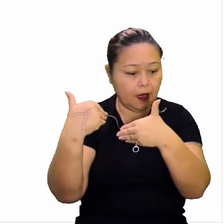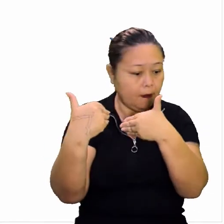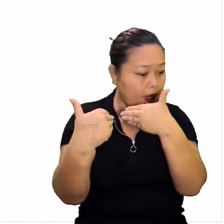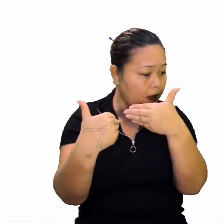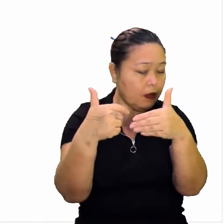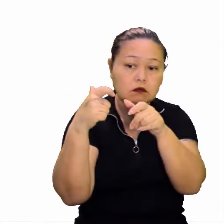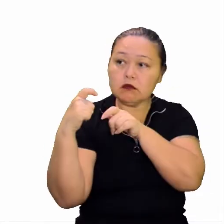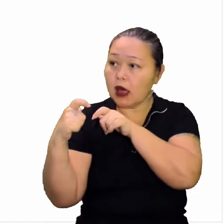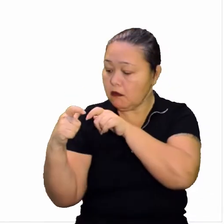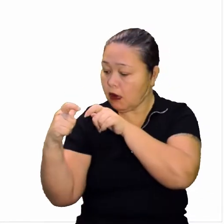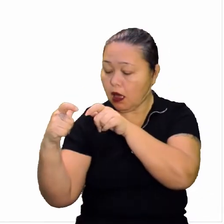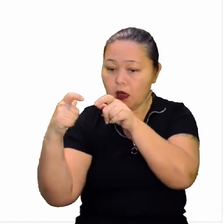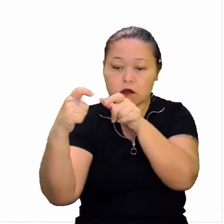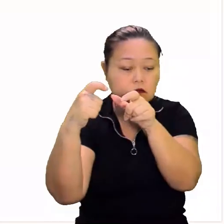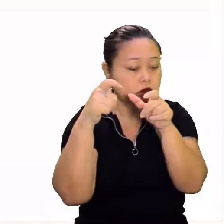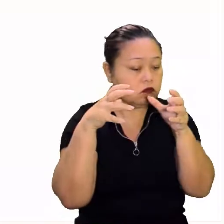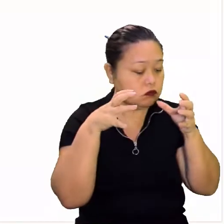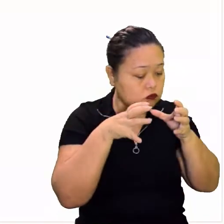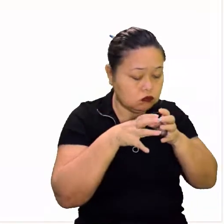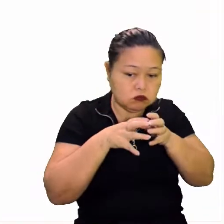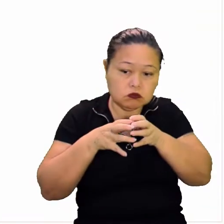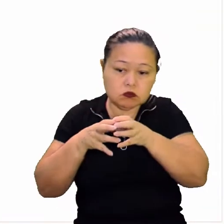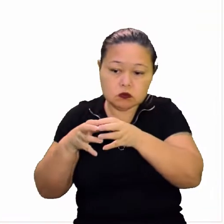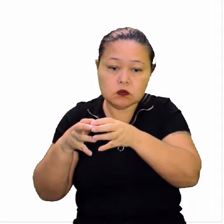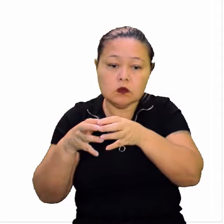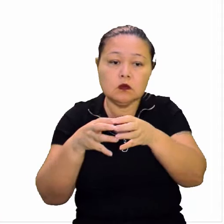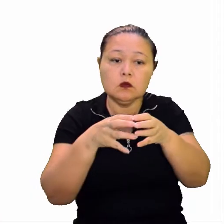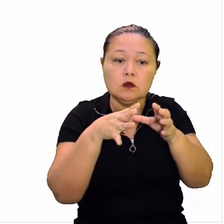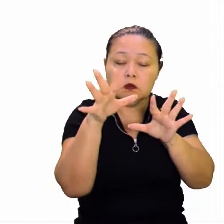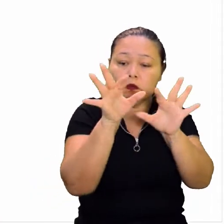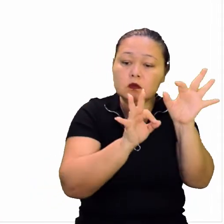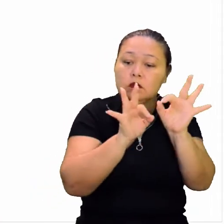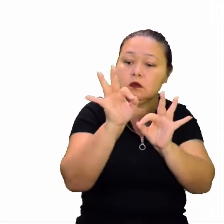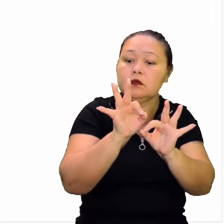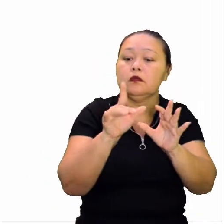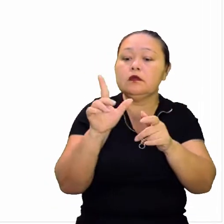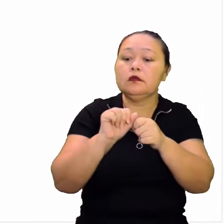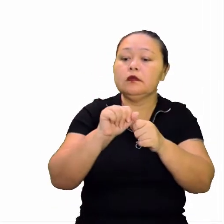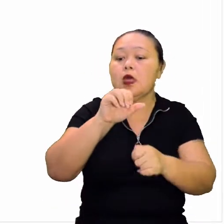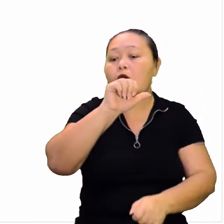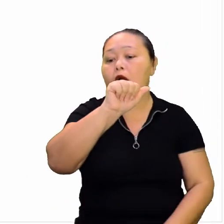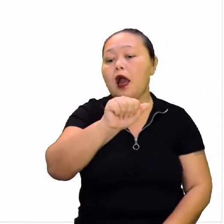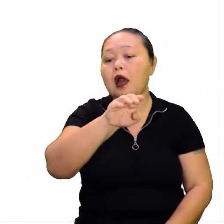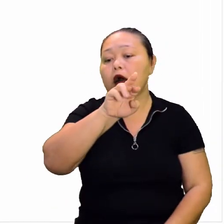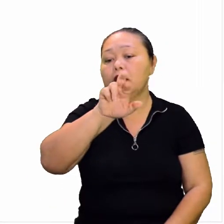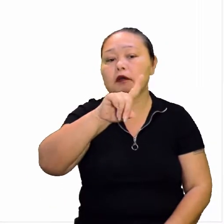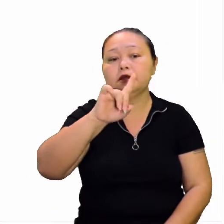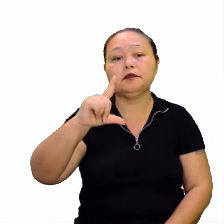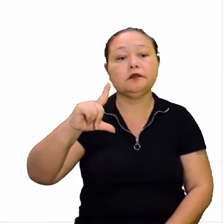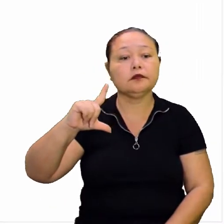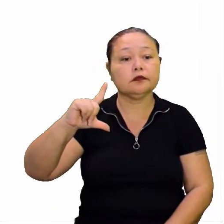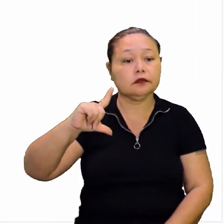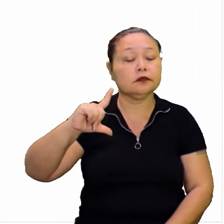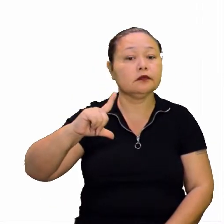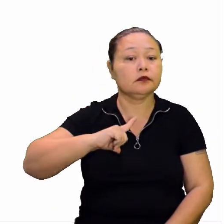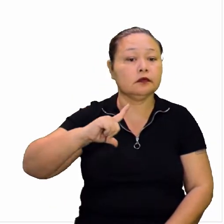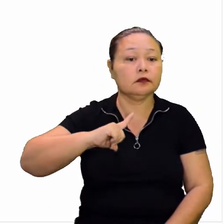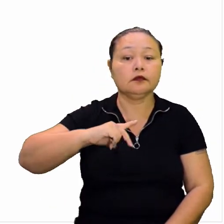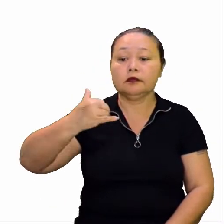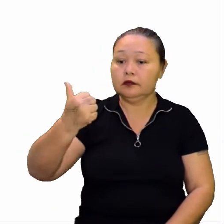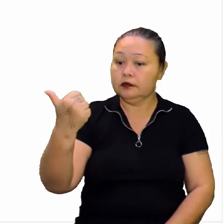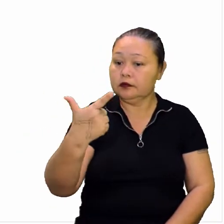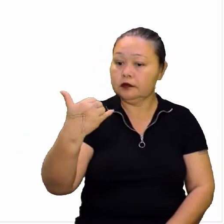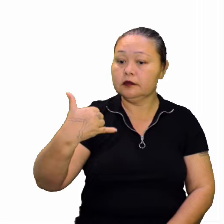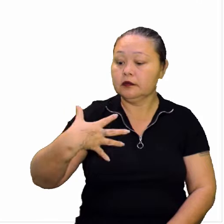passar esse grupo coordenado por Abraão. Os 12 filhos de